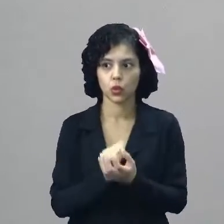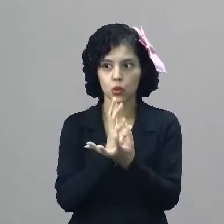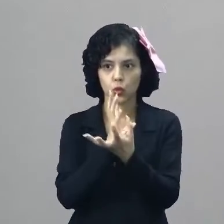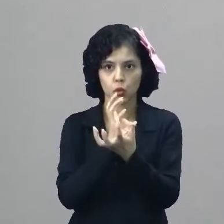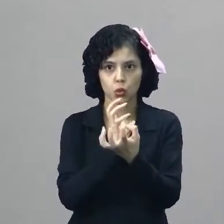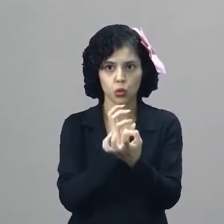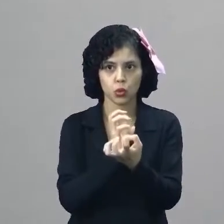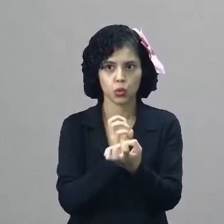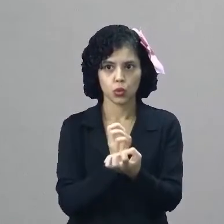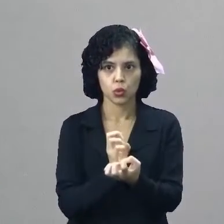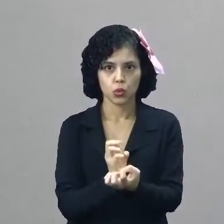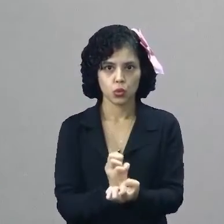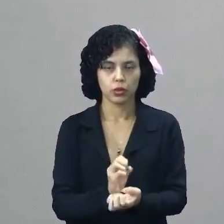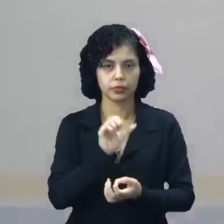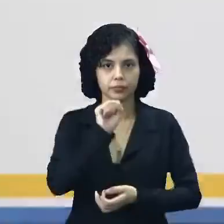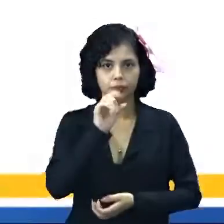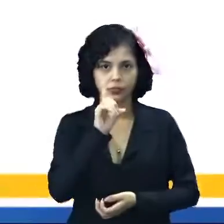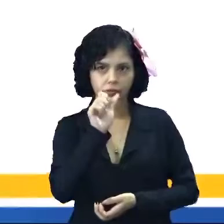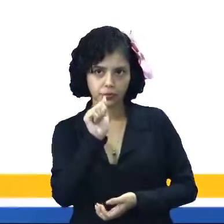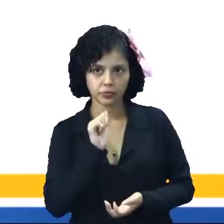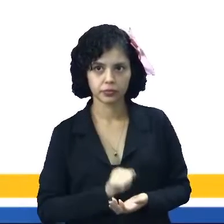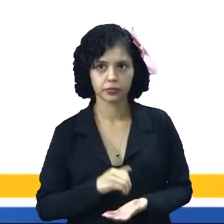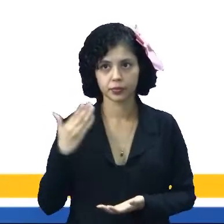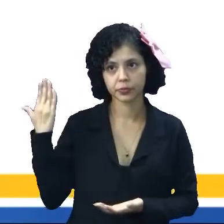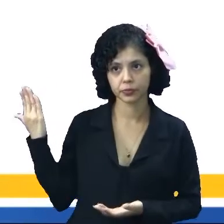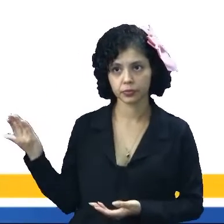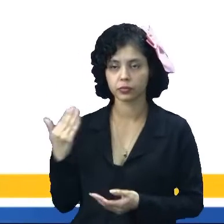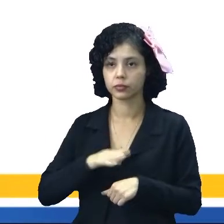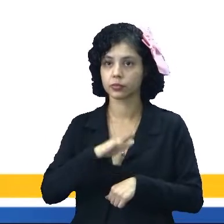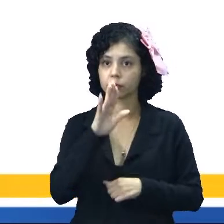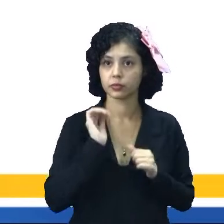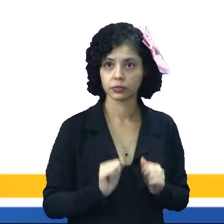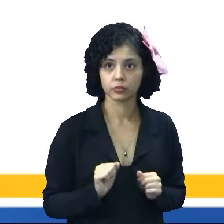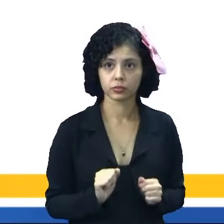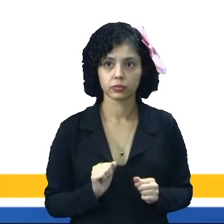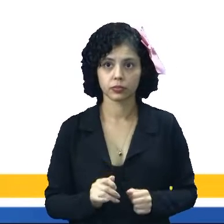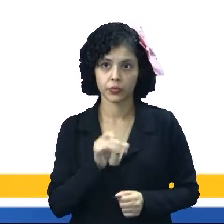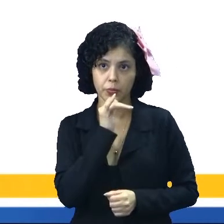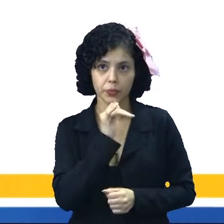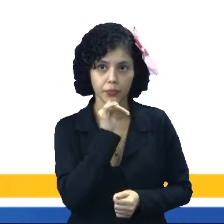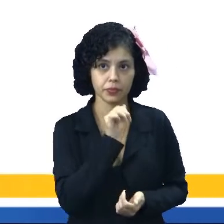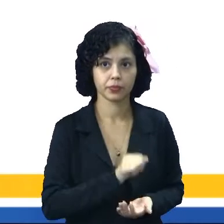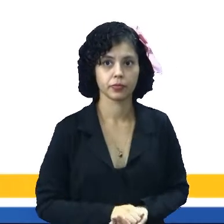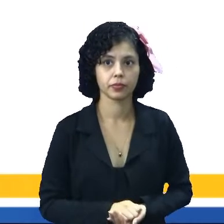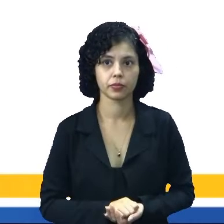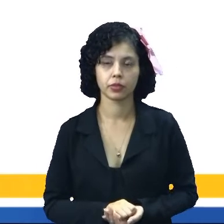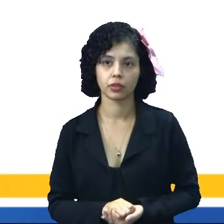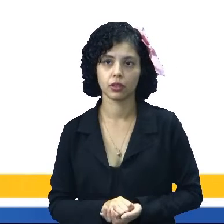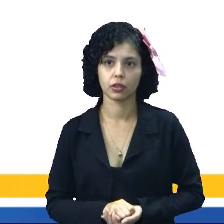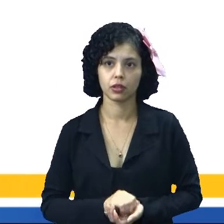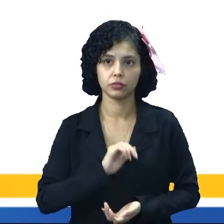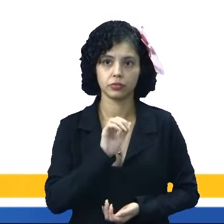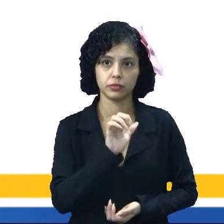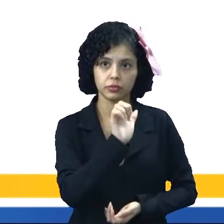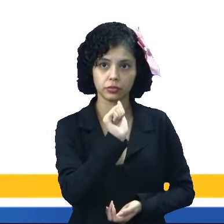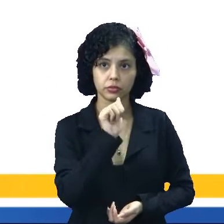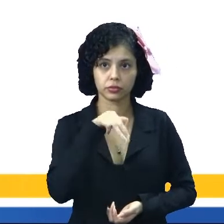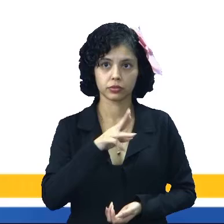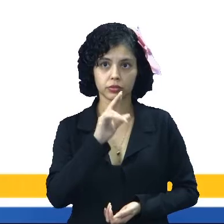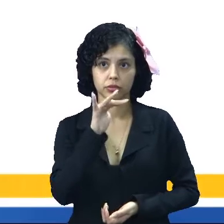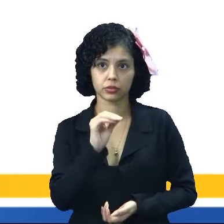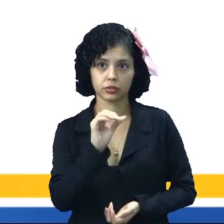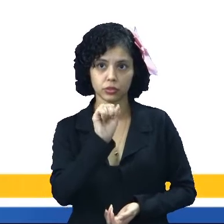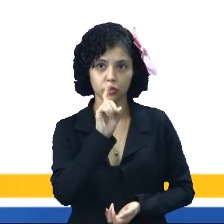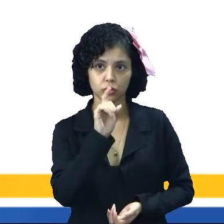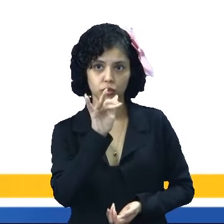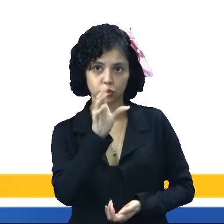cáustica. E aí, falando sobre a base, quem mais que a gente pode ter como exemplificação? Temos o hidróxido de